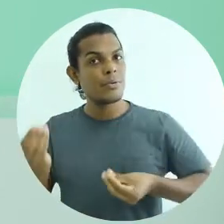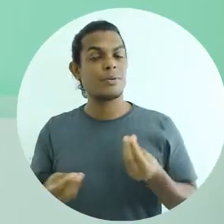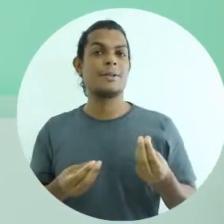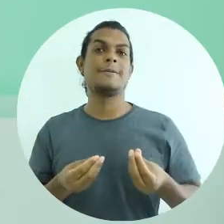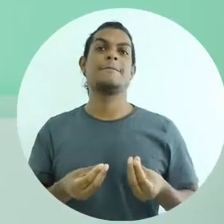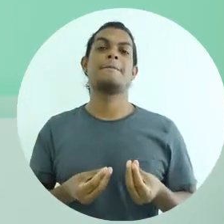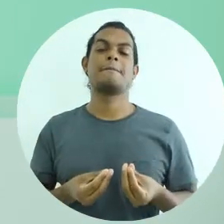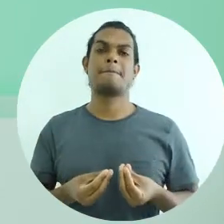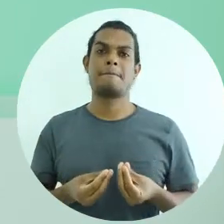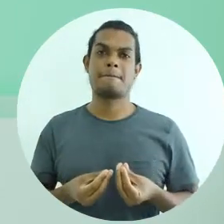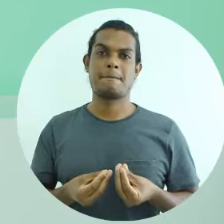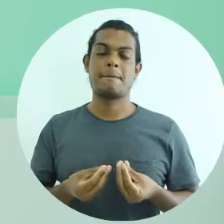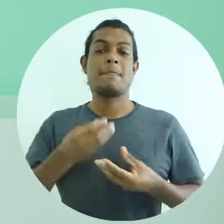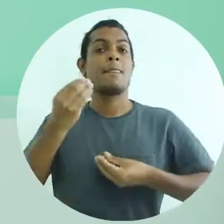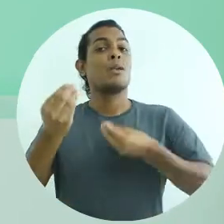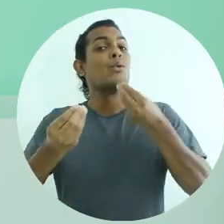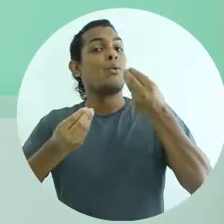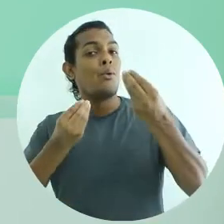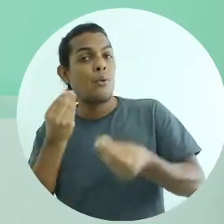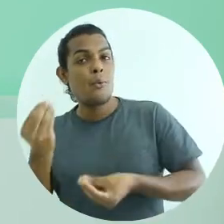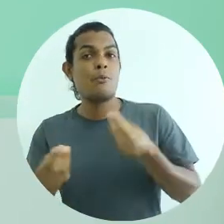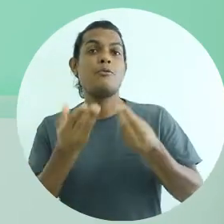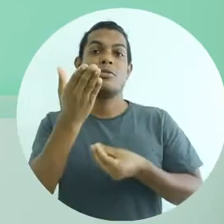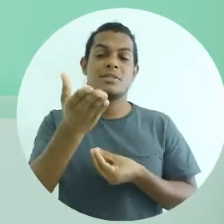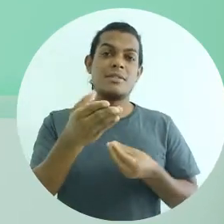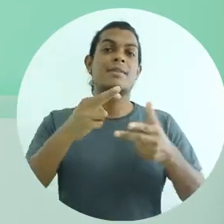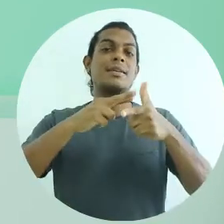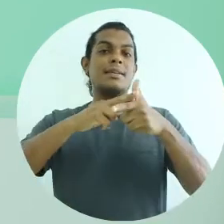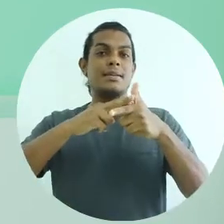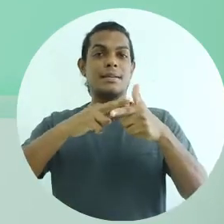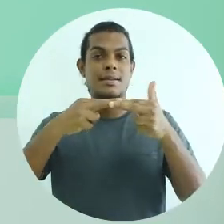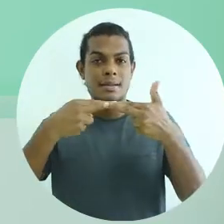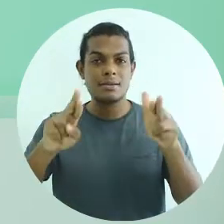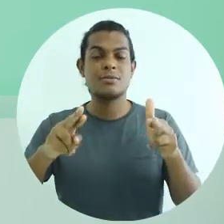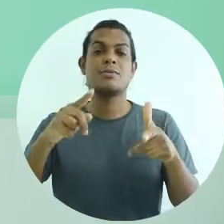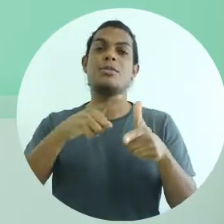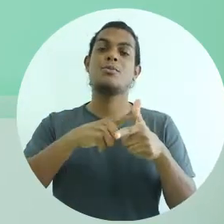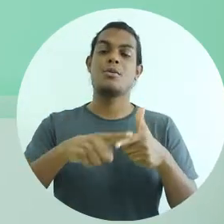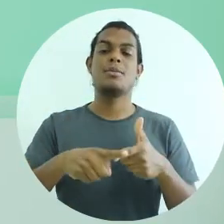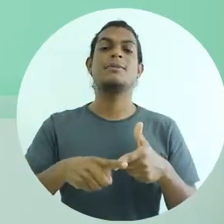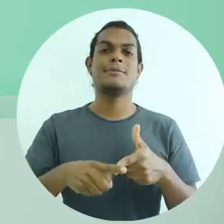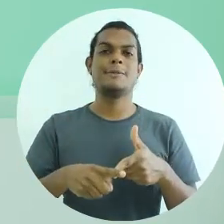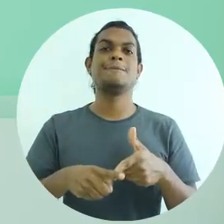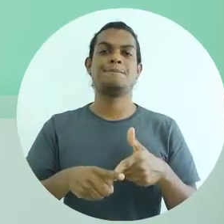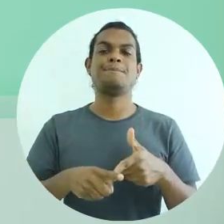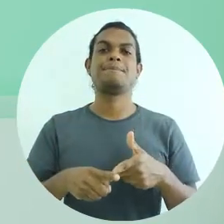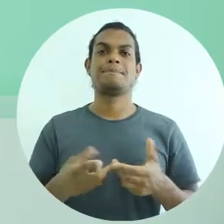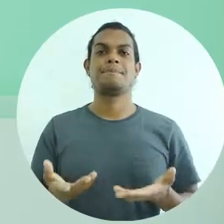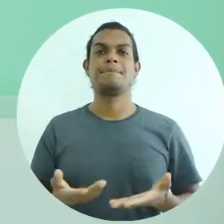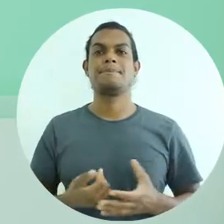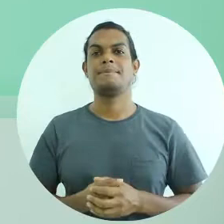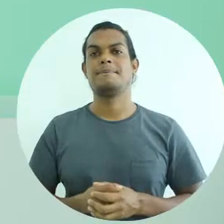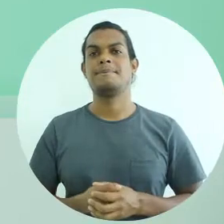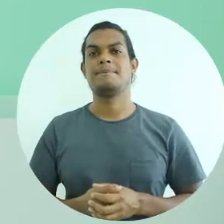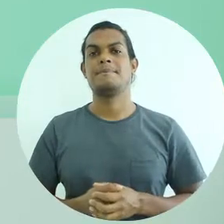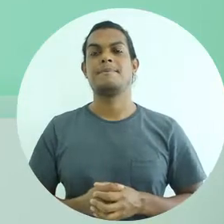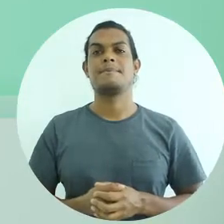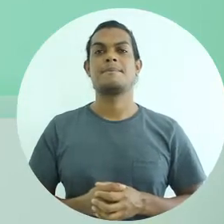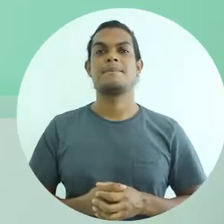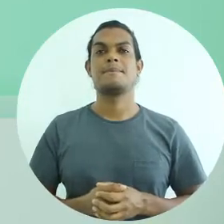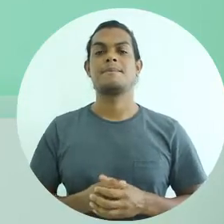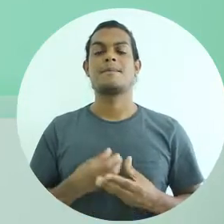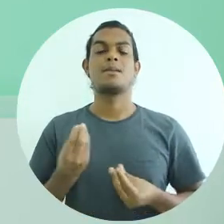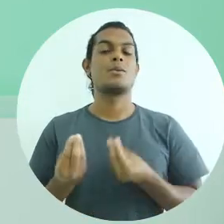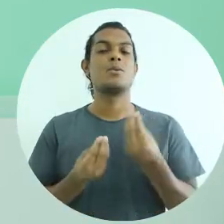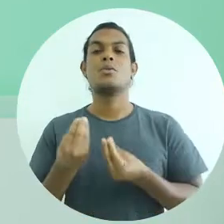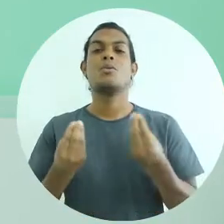desse campo o quê? Como você vai resolver esse problema? Quais são as estratificações? Qual é o detalhamento desse